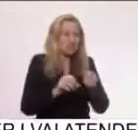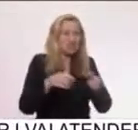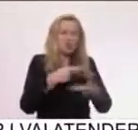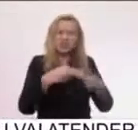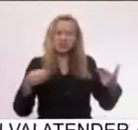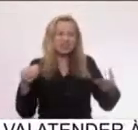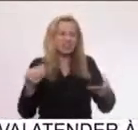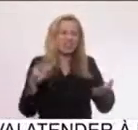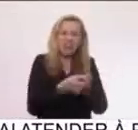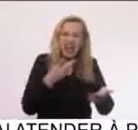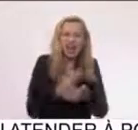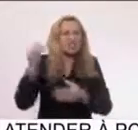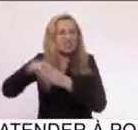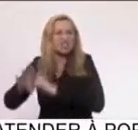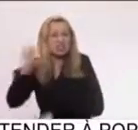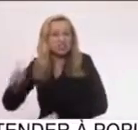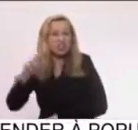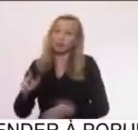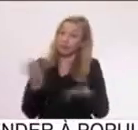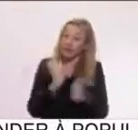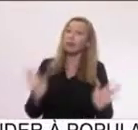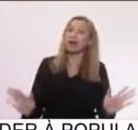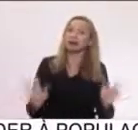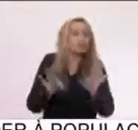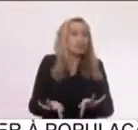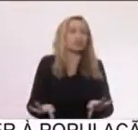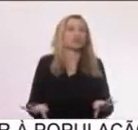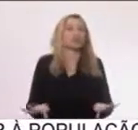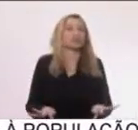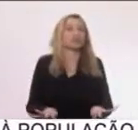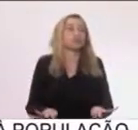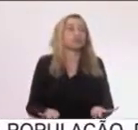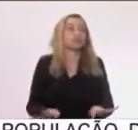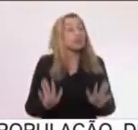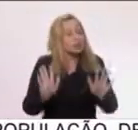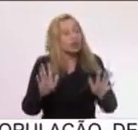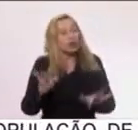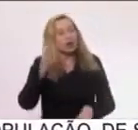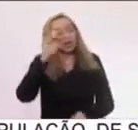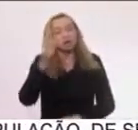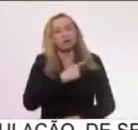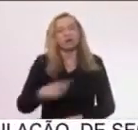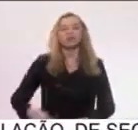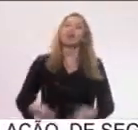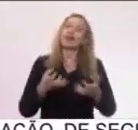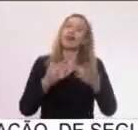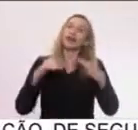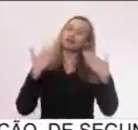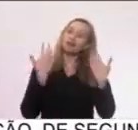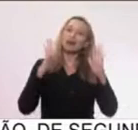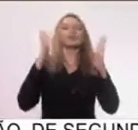vai acabar. Isso chegou ao fim. Além disso, senhor presidente, eu quero saudar